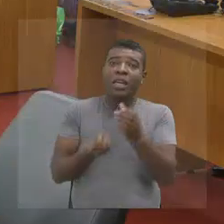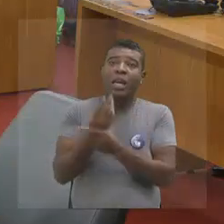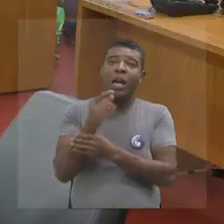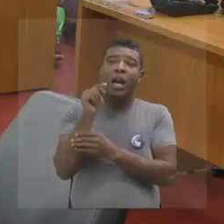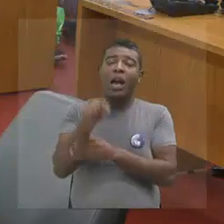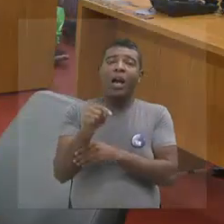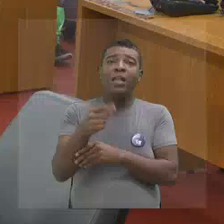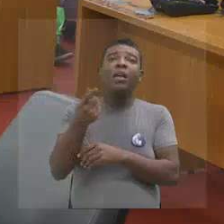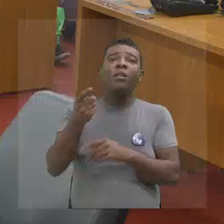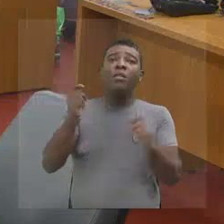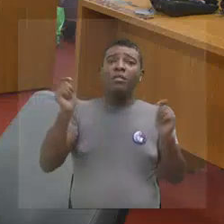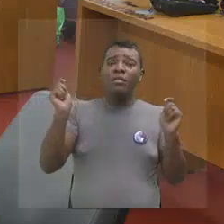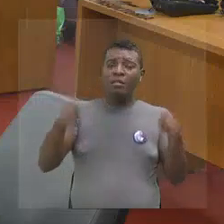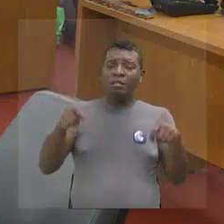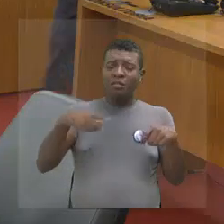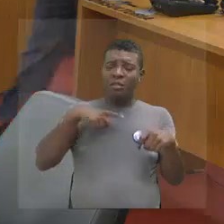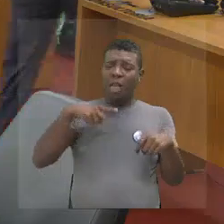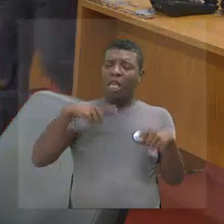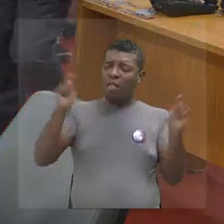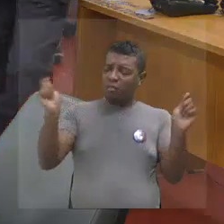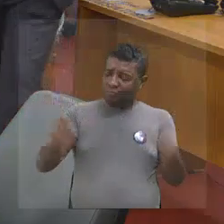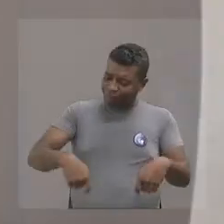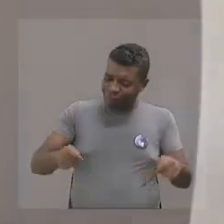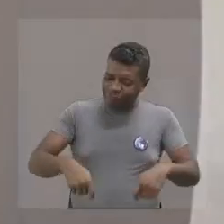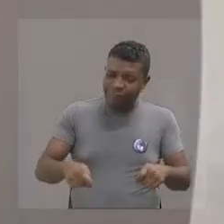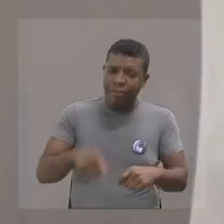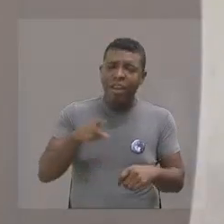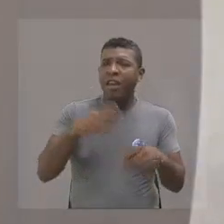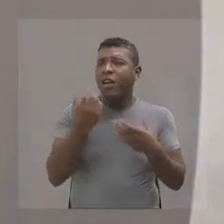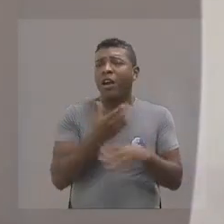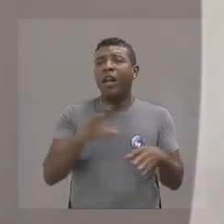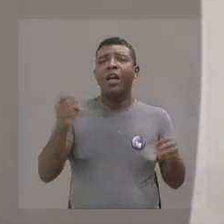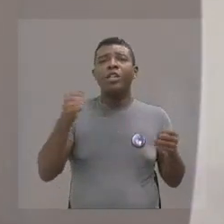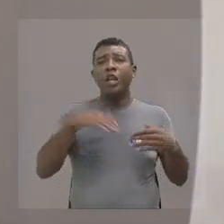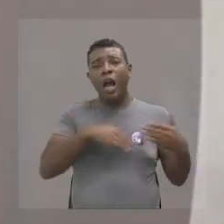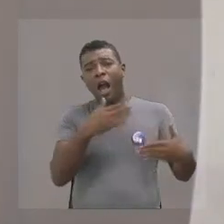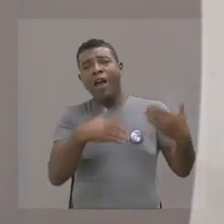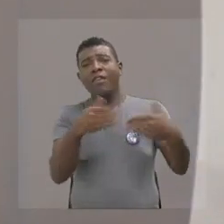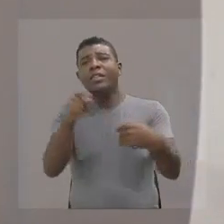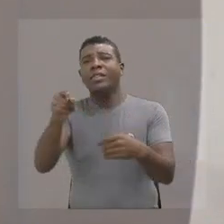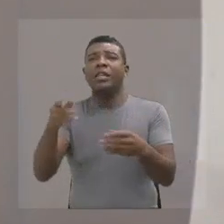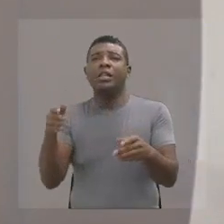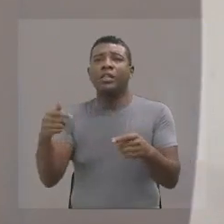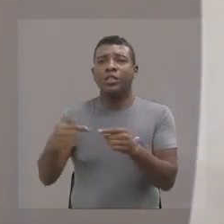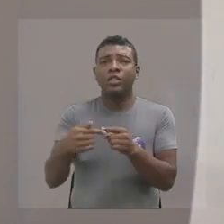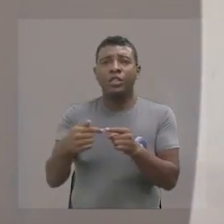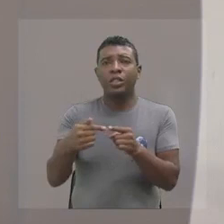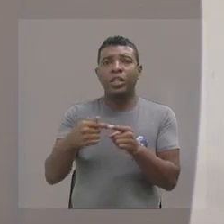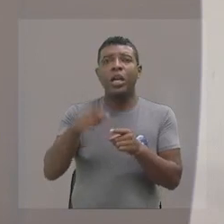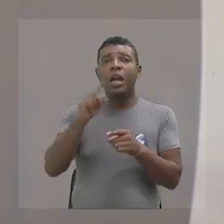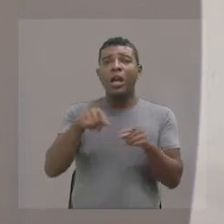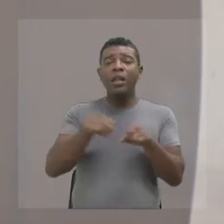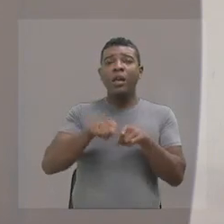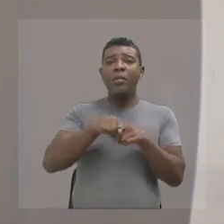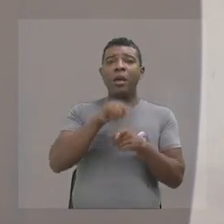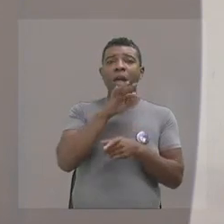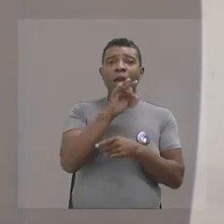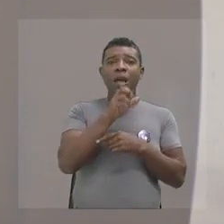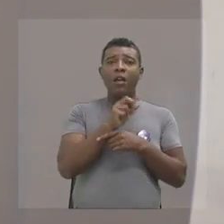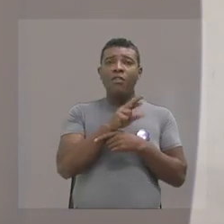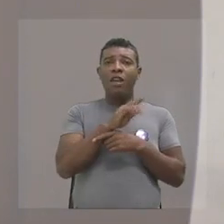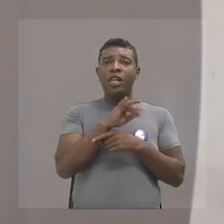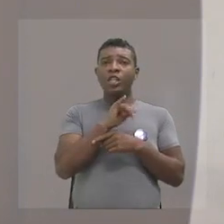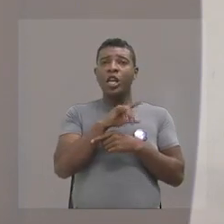potencial enorme né avançar nessa linha e um outro potencial Marcelo tem conduzir também é fértil através do